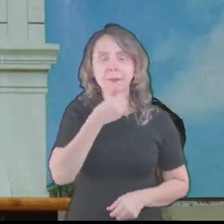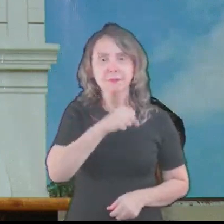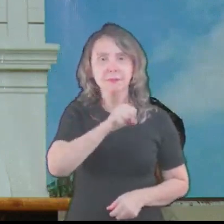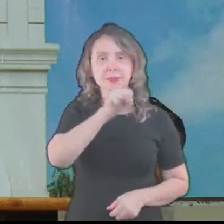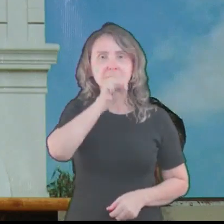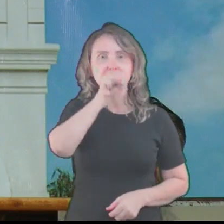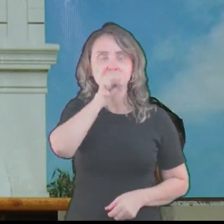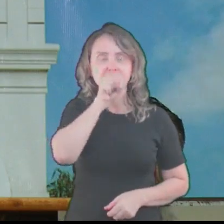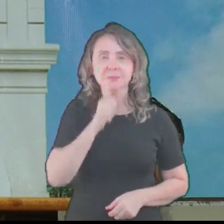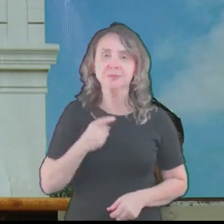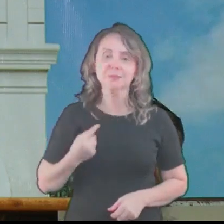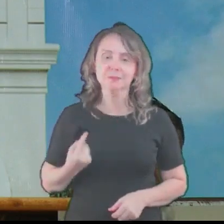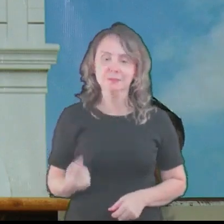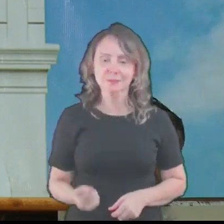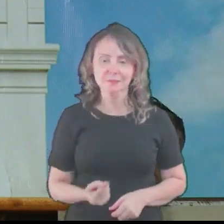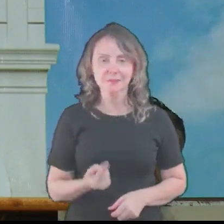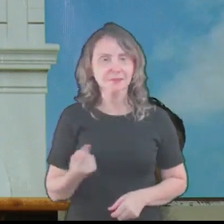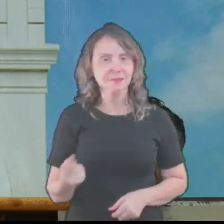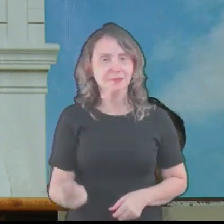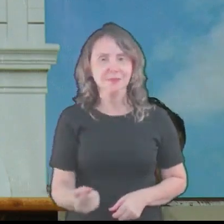eternidade.